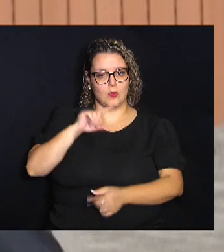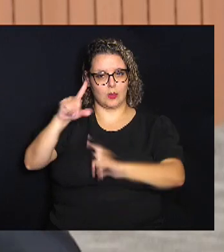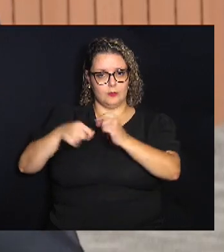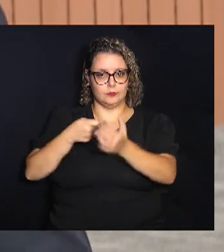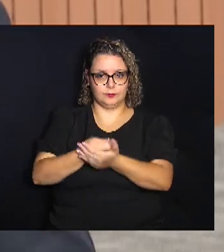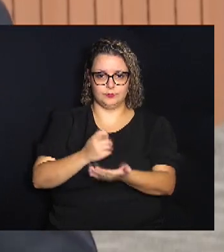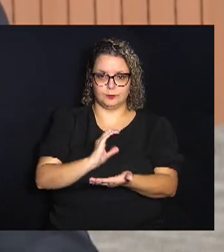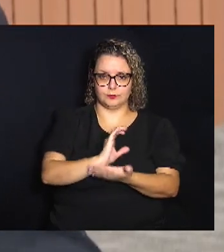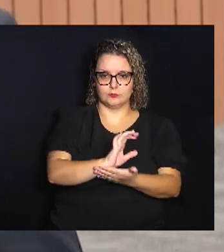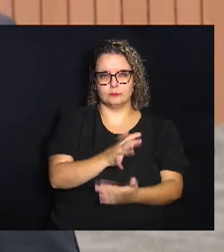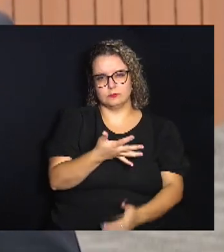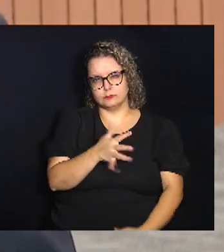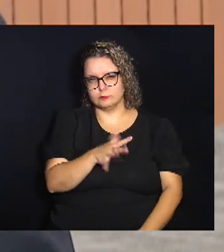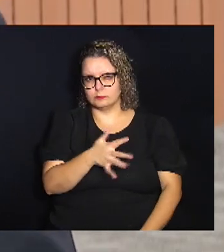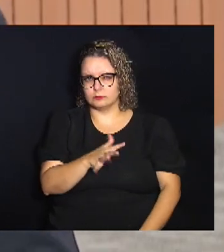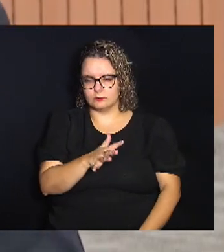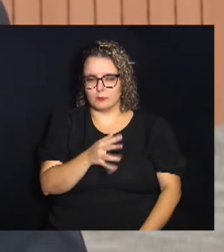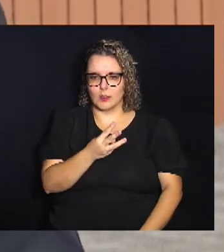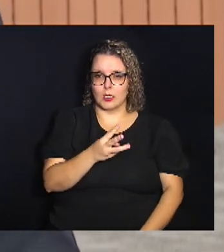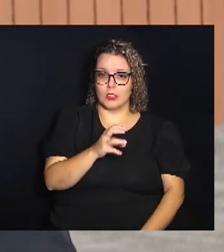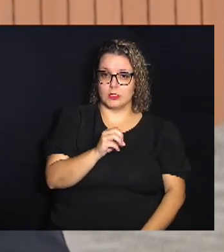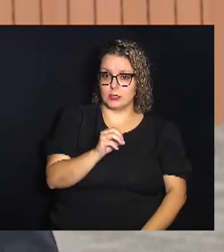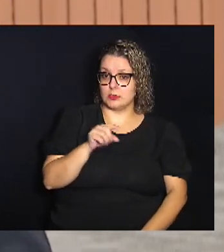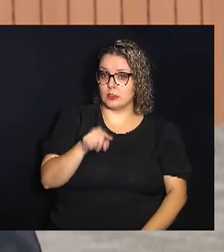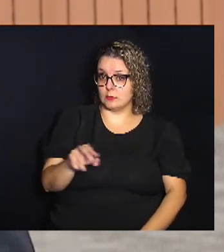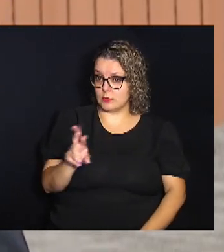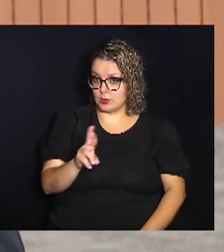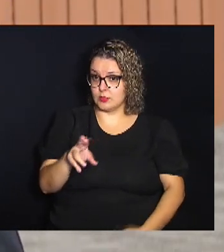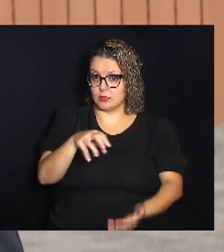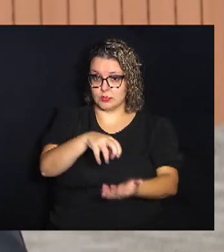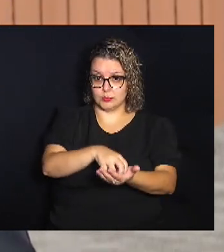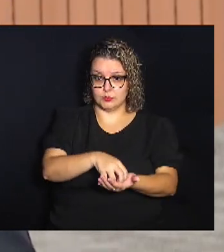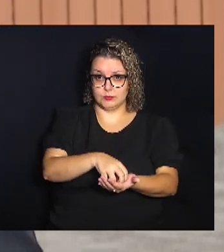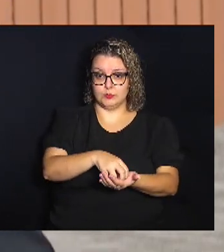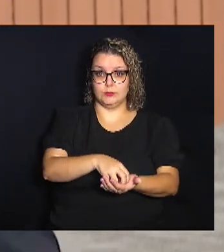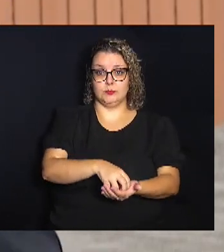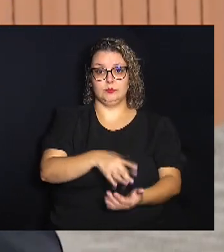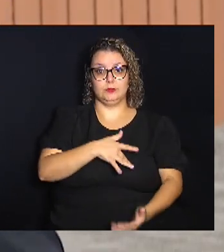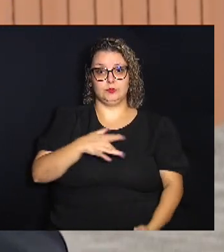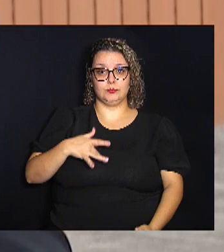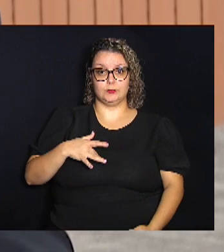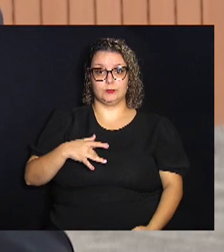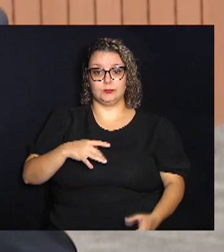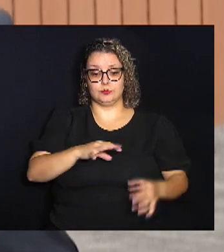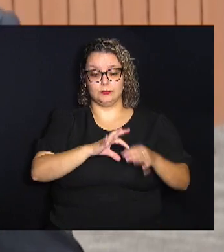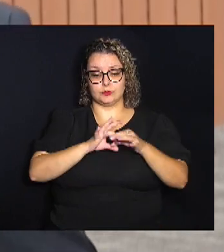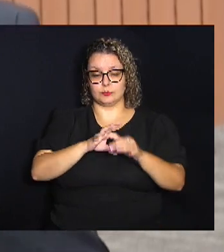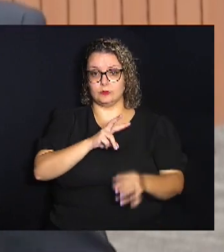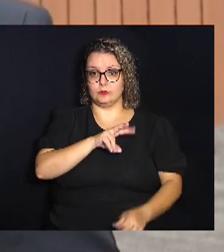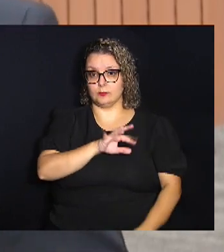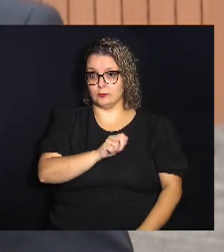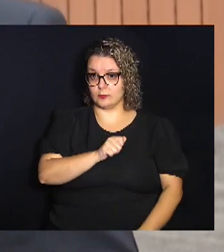impositiva, aproximadamente quase R$300 mil para o Centro de Saúde da Vila União, correto? Eu fiz a destinação para